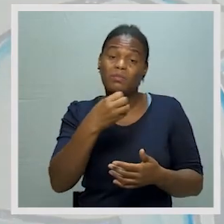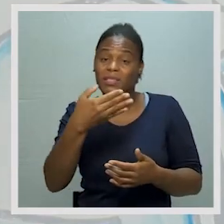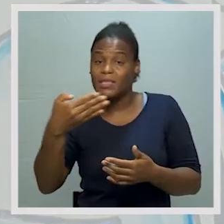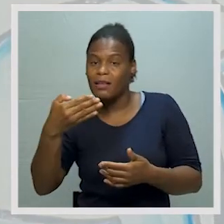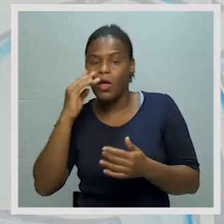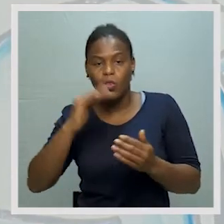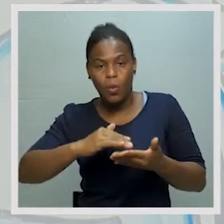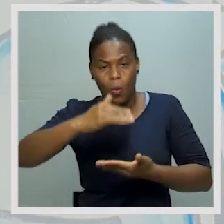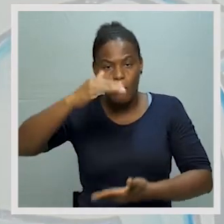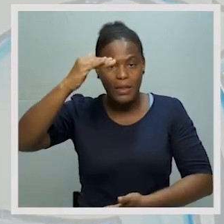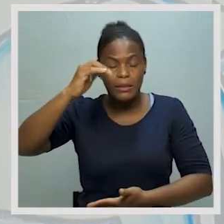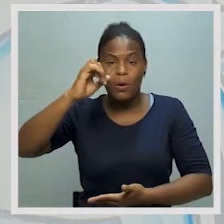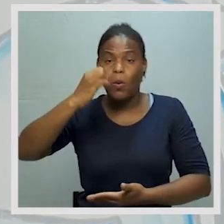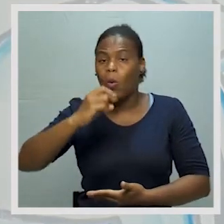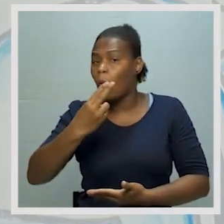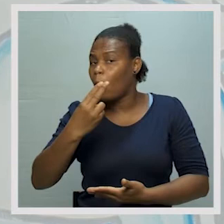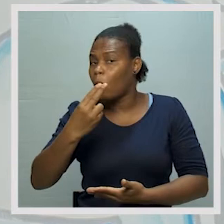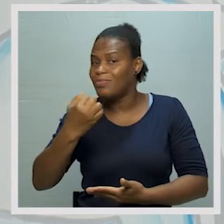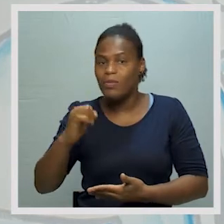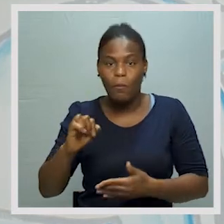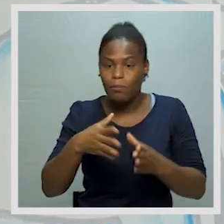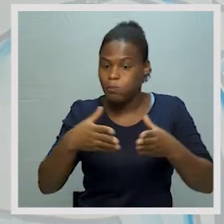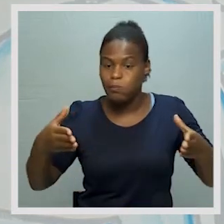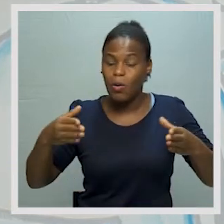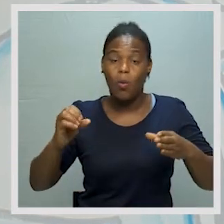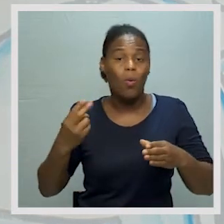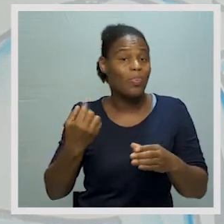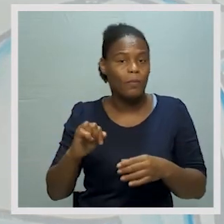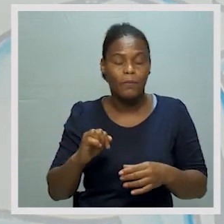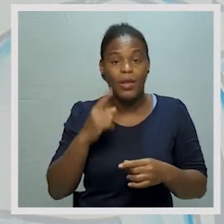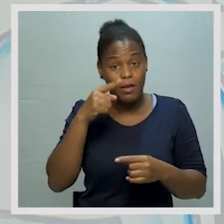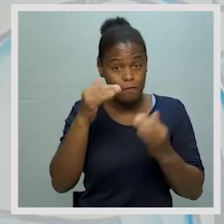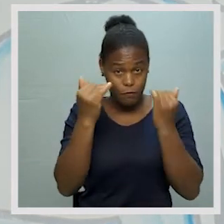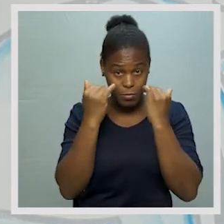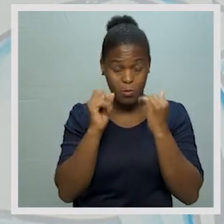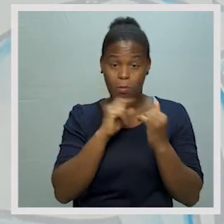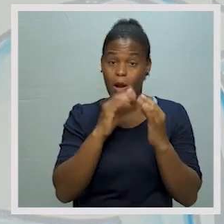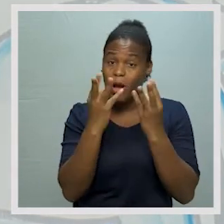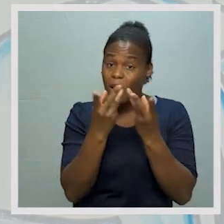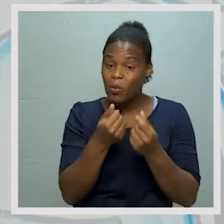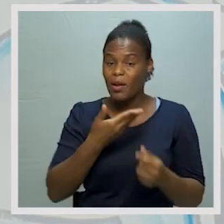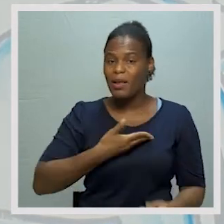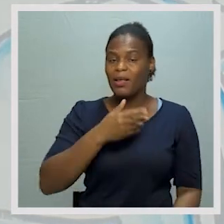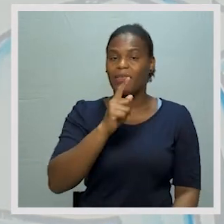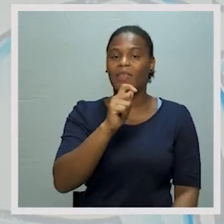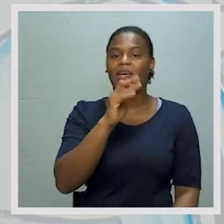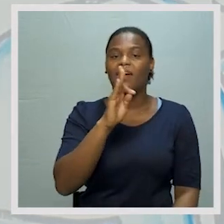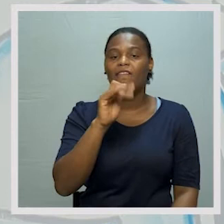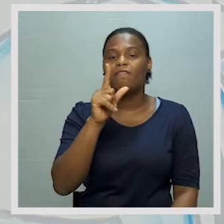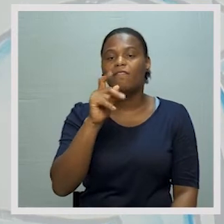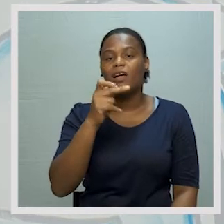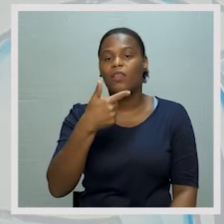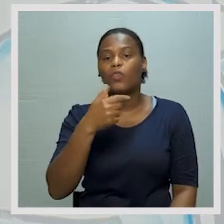ou não. Então, podemos, a partir desses dados, calcular o deflator do PIB em